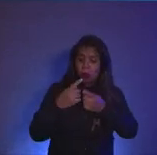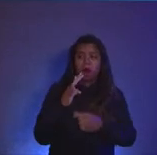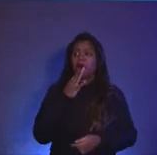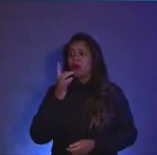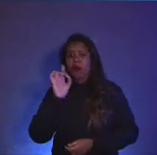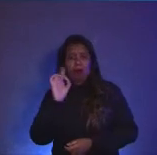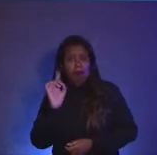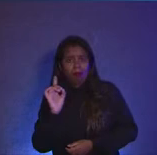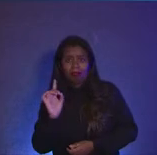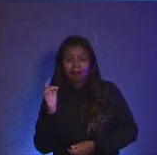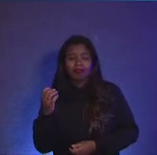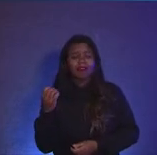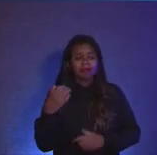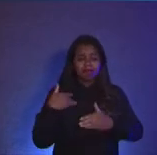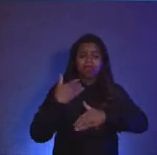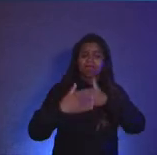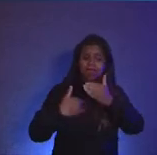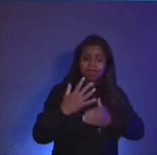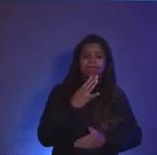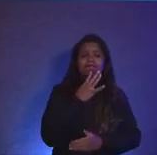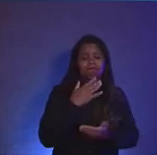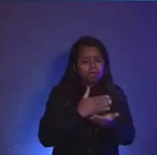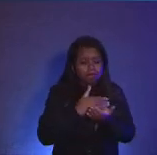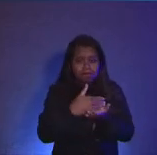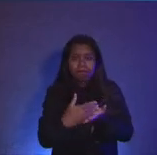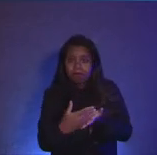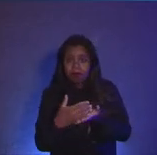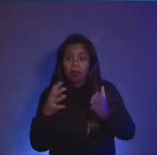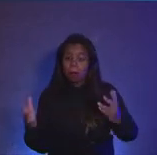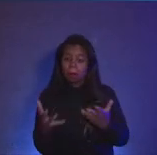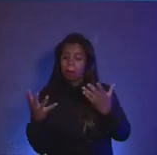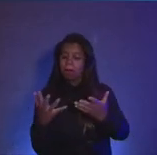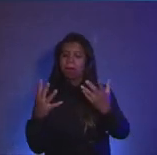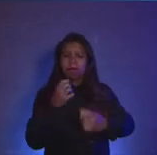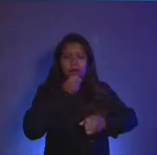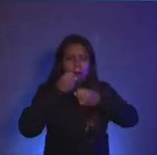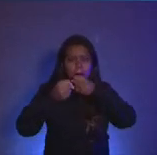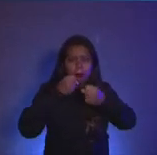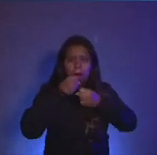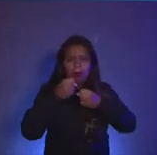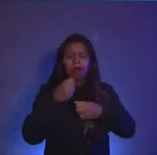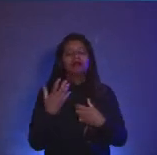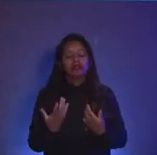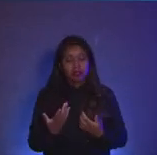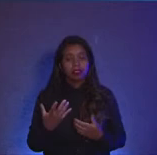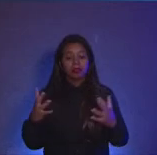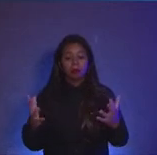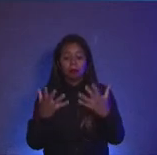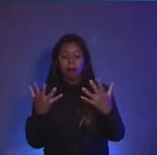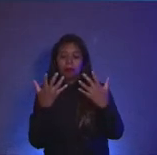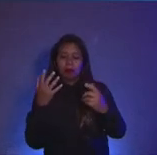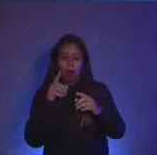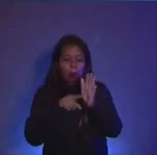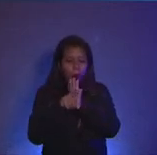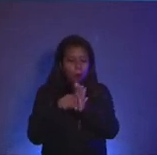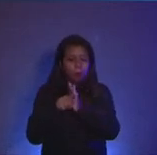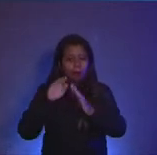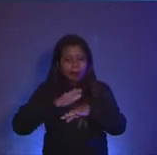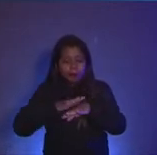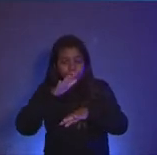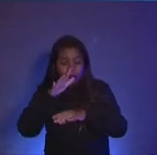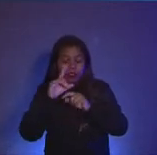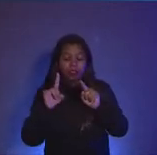dessas reportagens a gente passa a conhecer e a se inspirar para fazer novos levantamentos, e também reportagens que destacam a falta